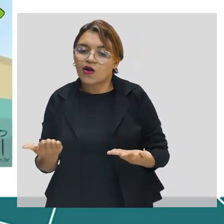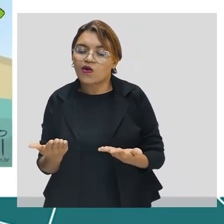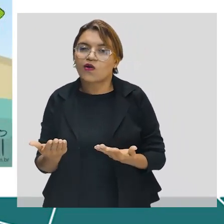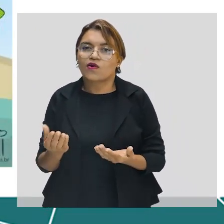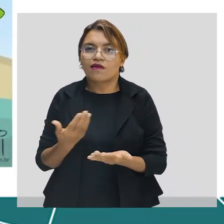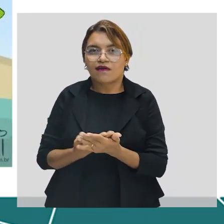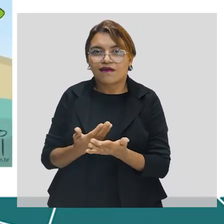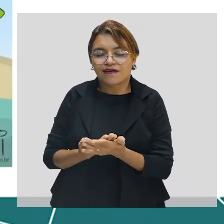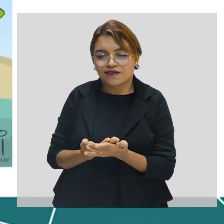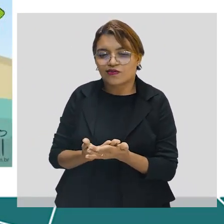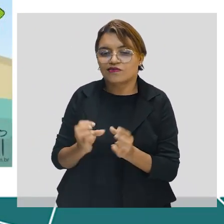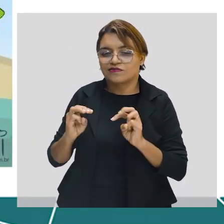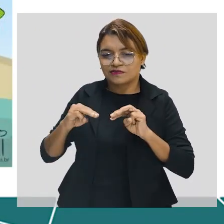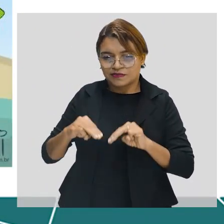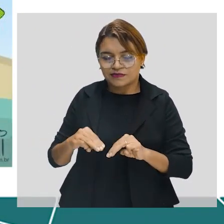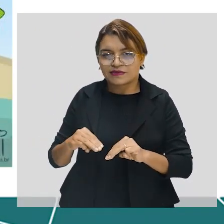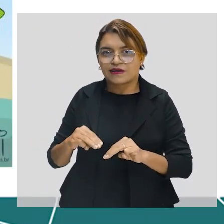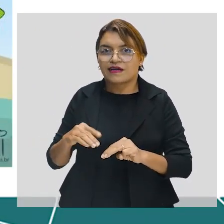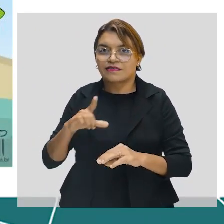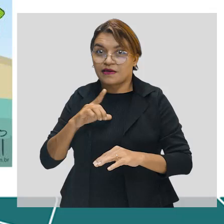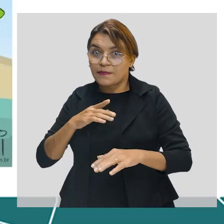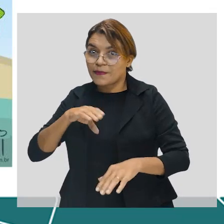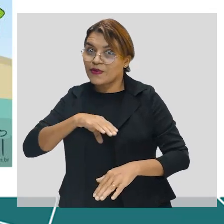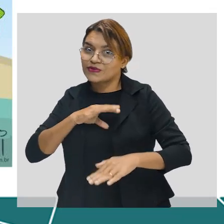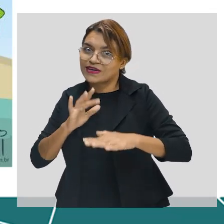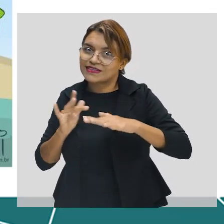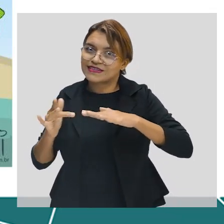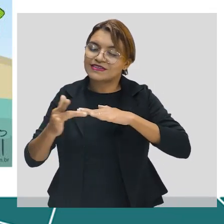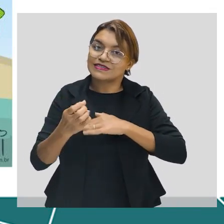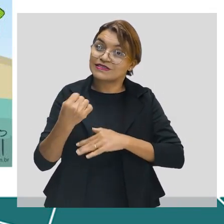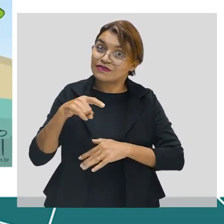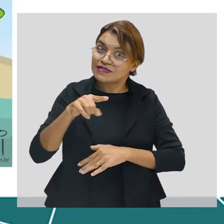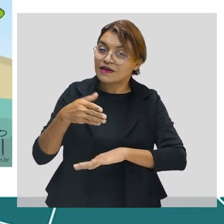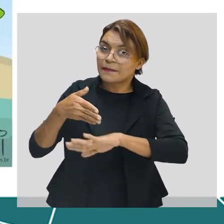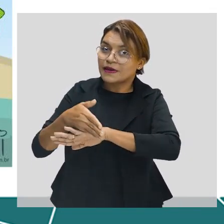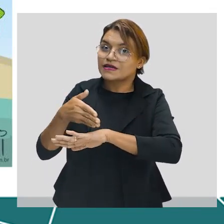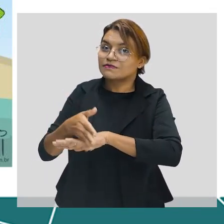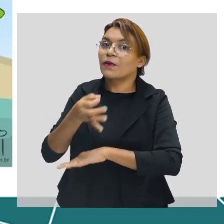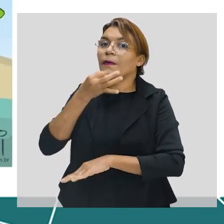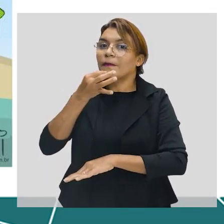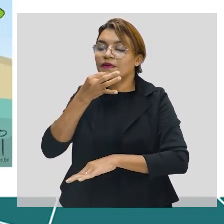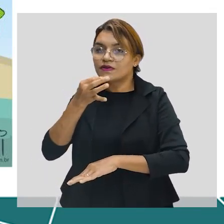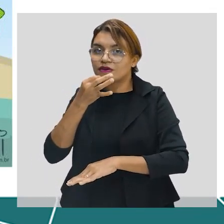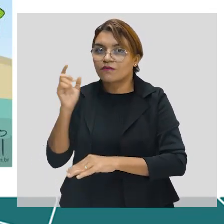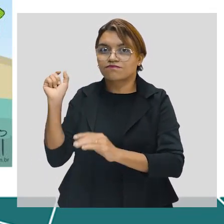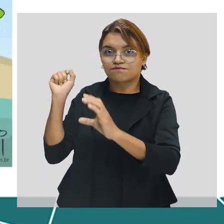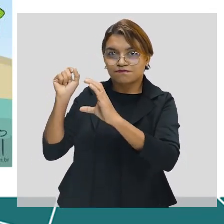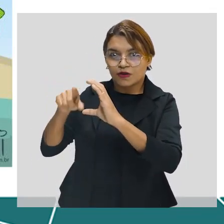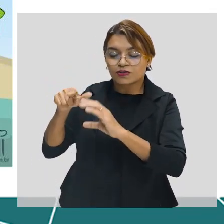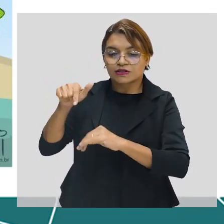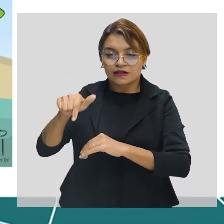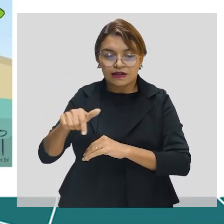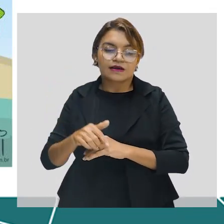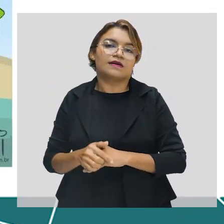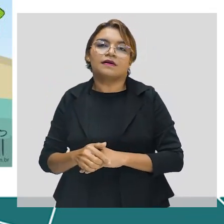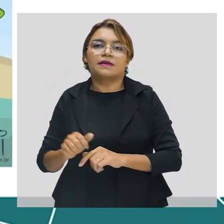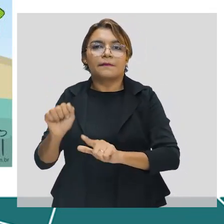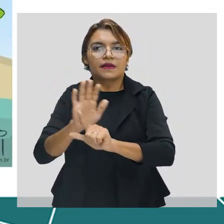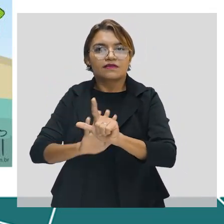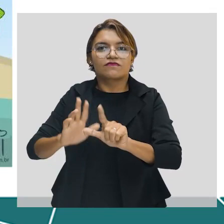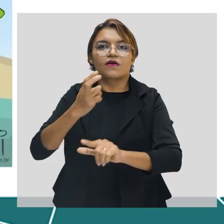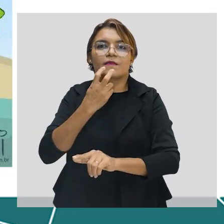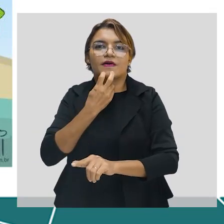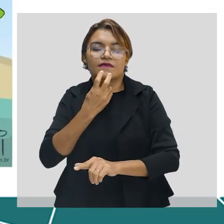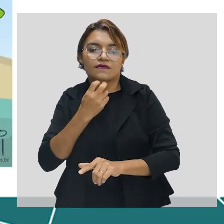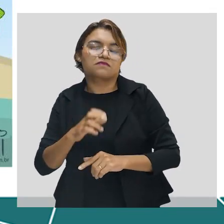momento português nas redes, se você quiser participar, deixa lá sua sugestão no Instagram da plataforma Gonçalves Dias, manda lá o seu meme,